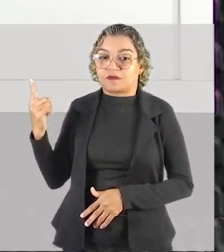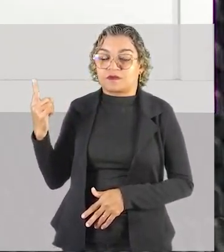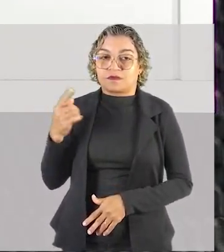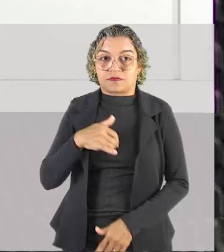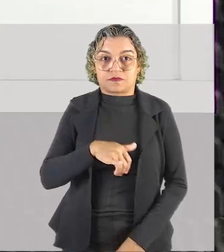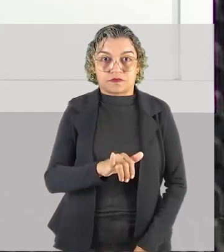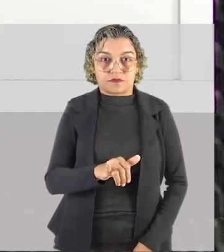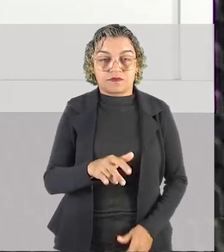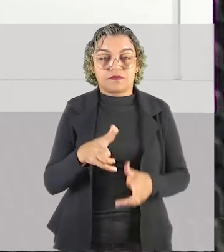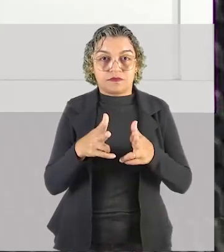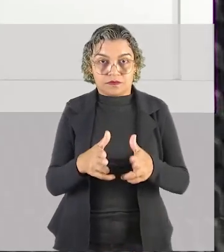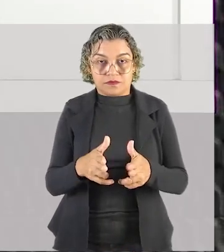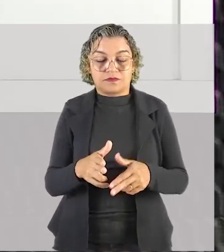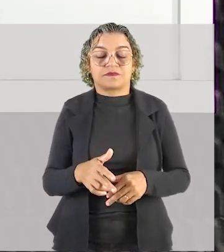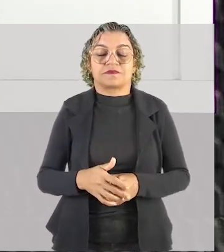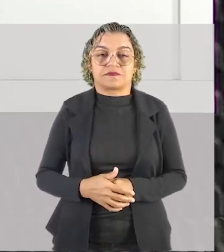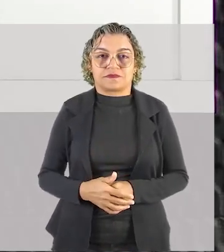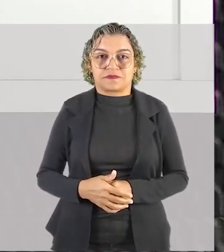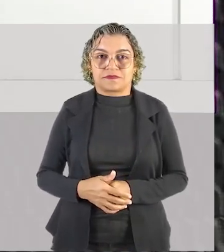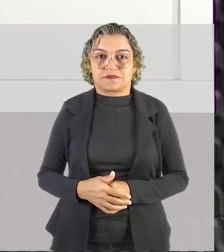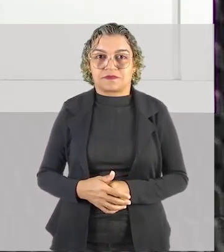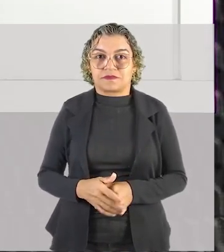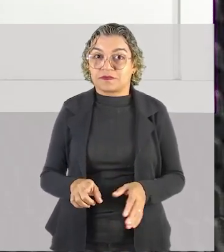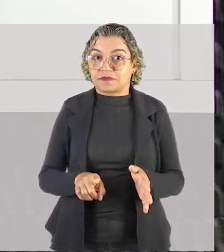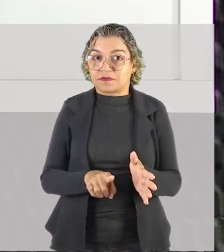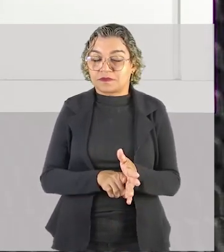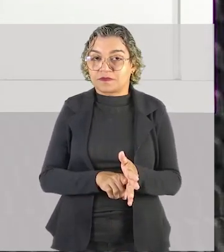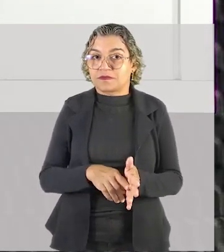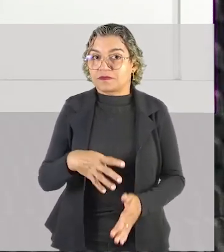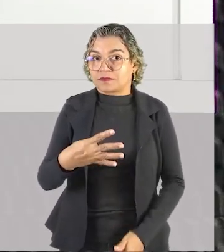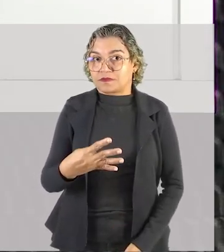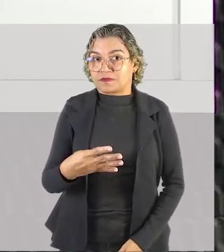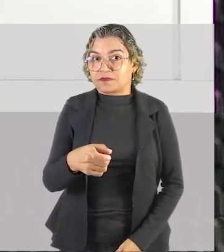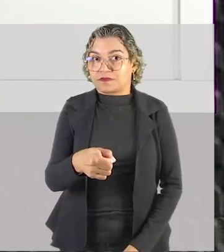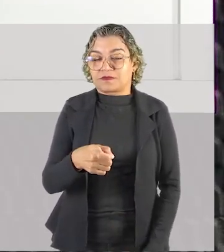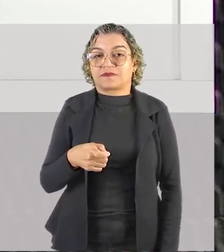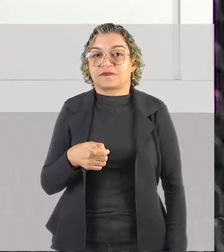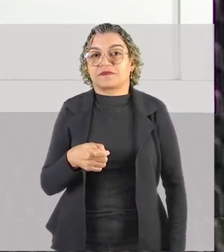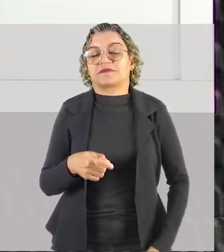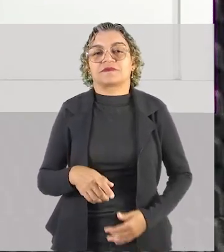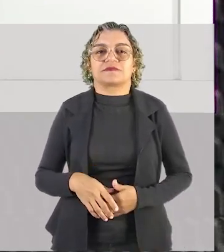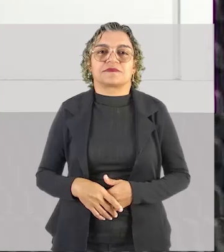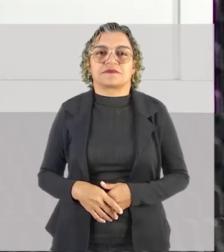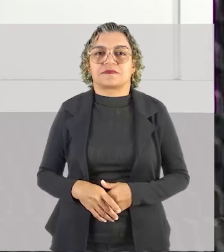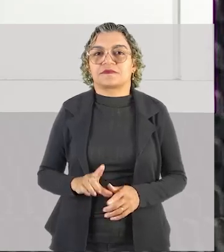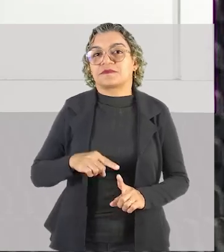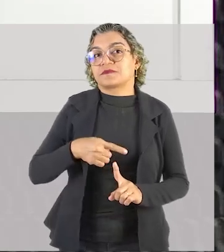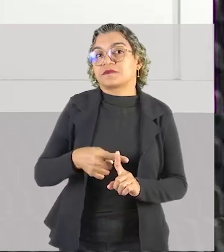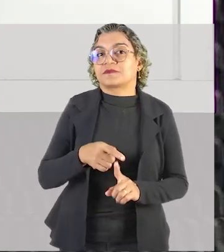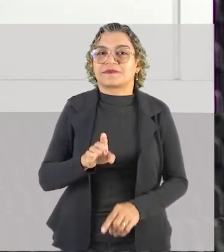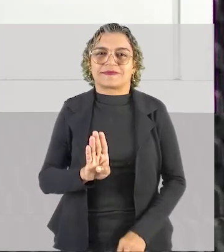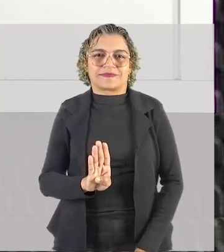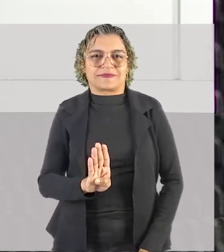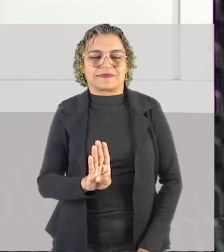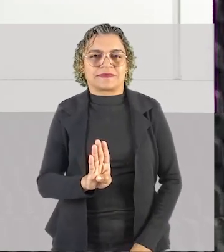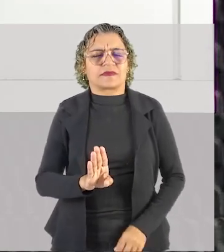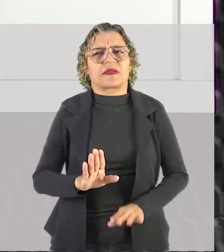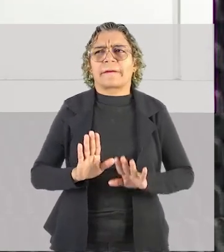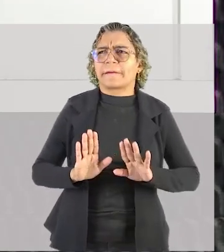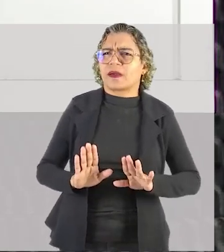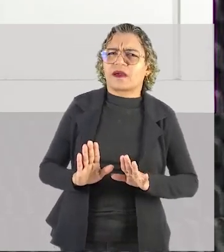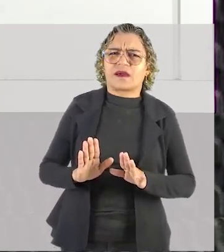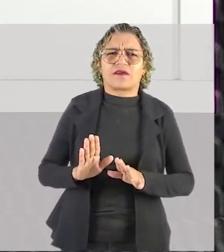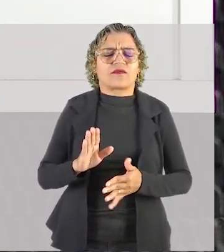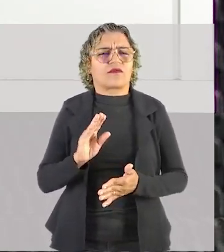forma. Y igual a menos 4x mais b. Só, mas